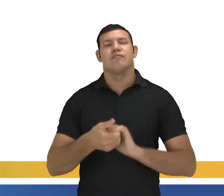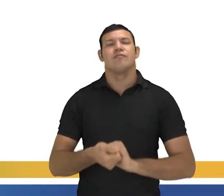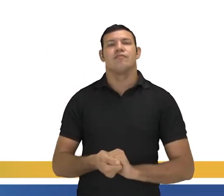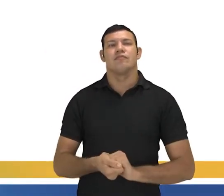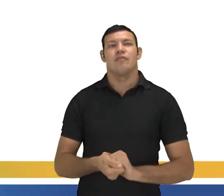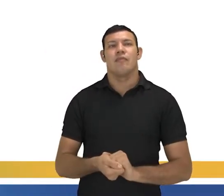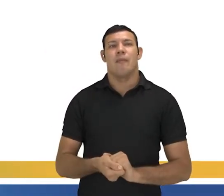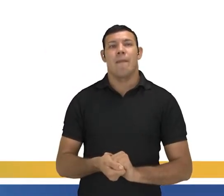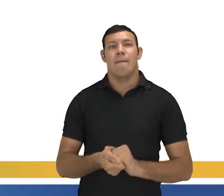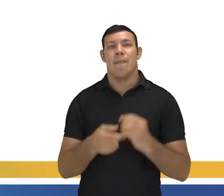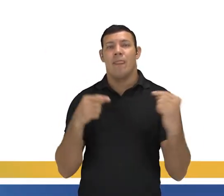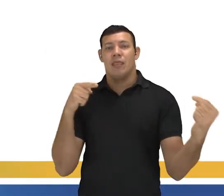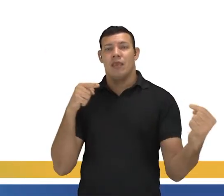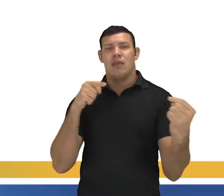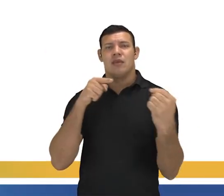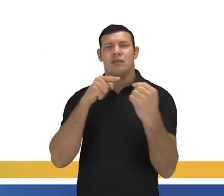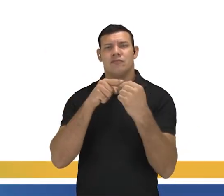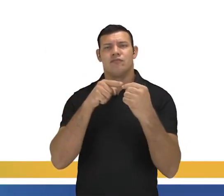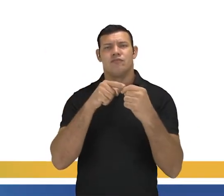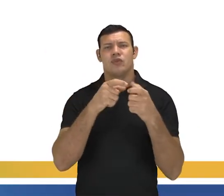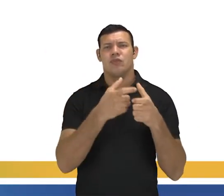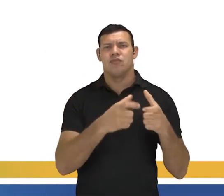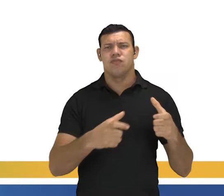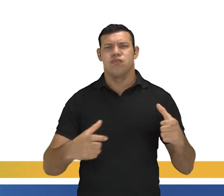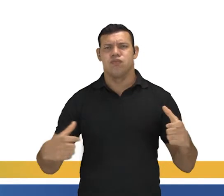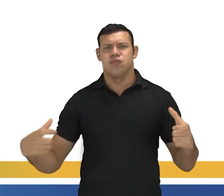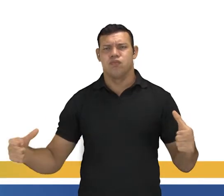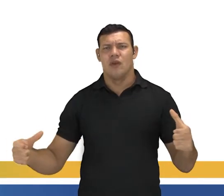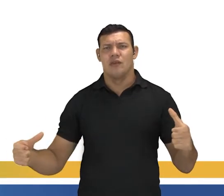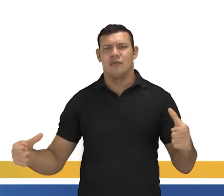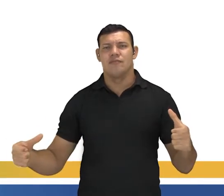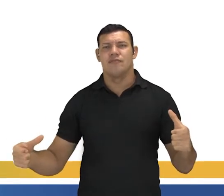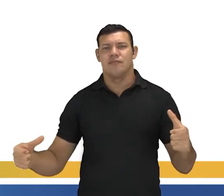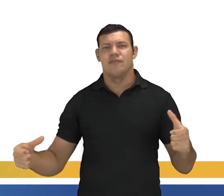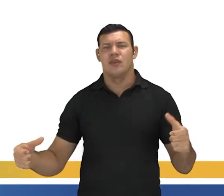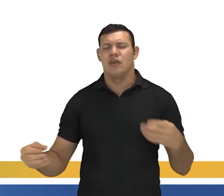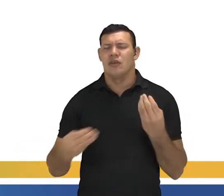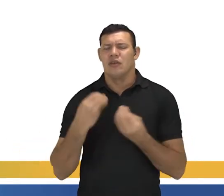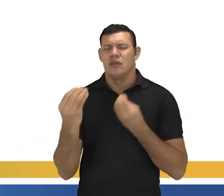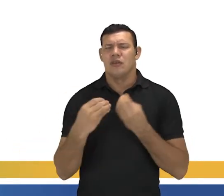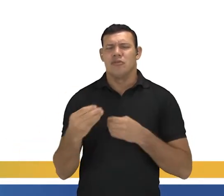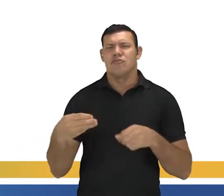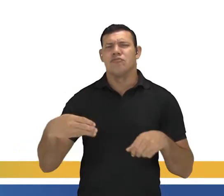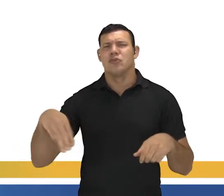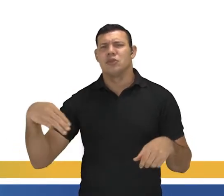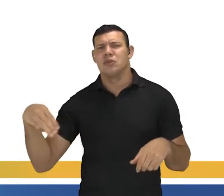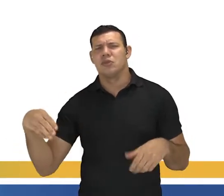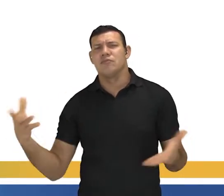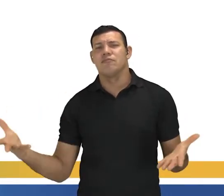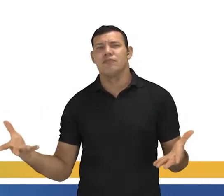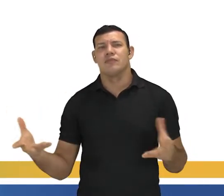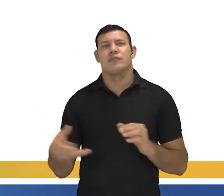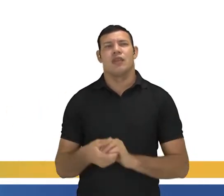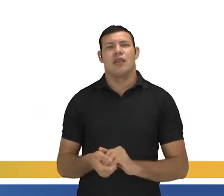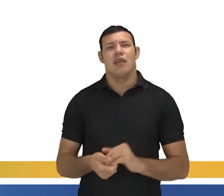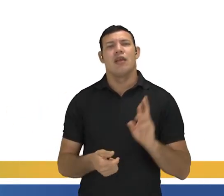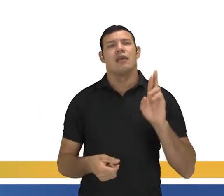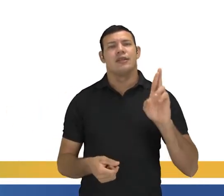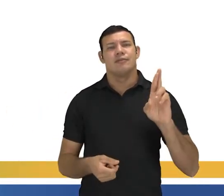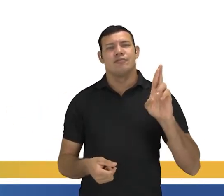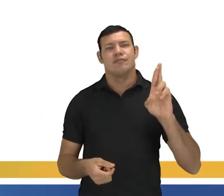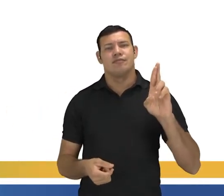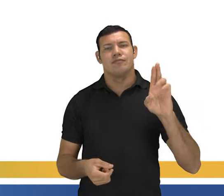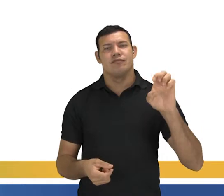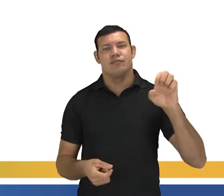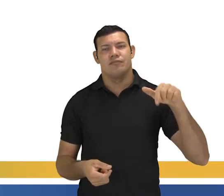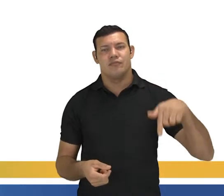Na associação de resistores em série, como é que vocês vão fazer o cálculo matemático para obter esses valores? Primeiro o REC. O REC